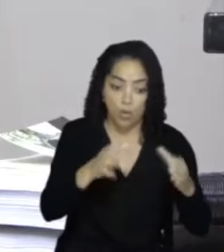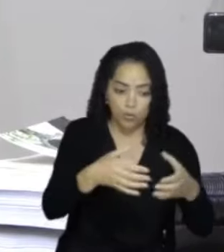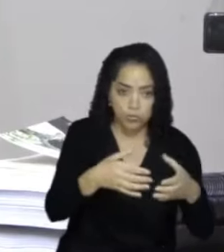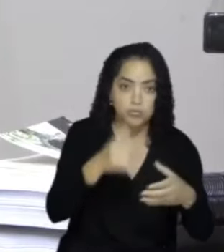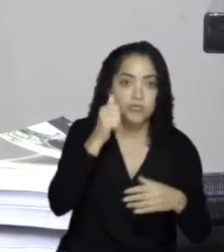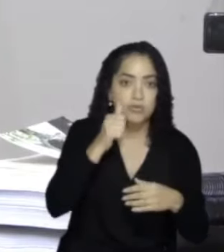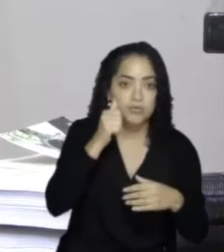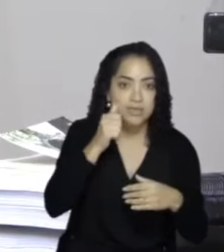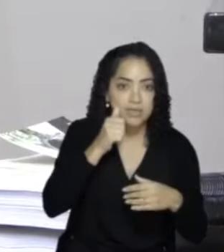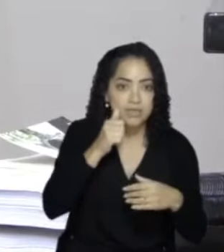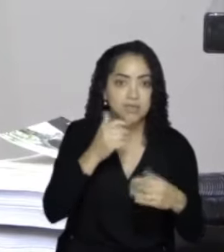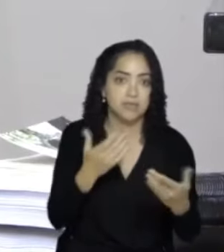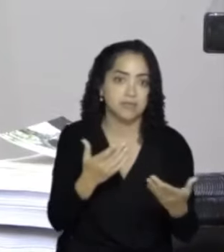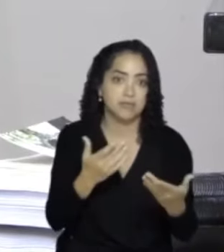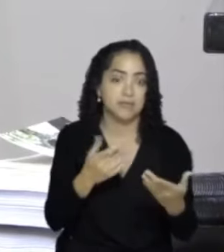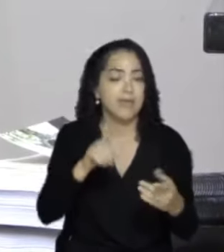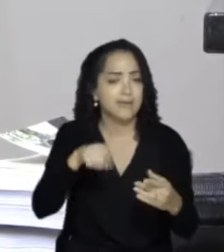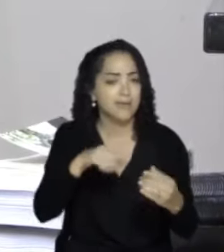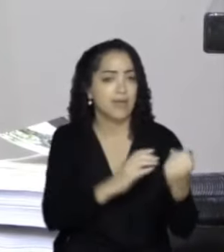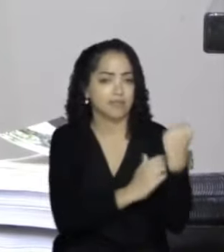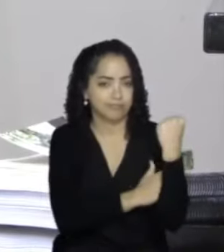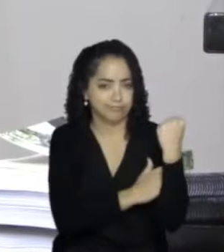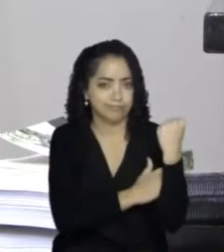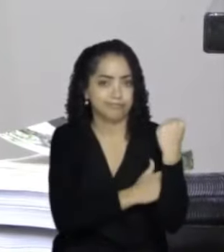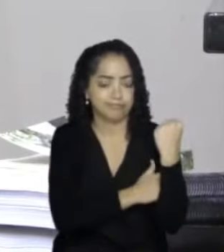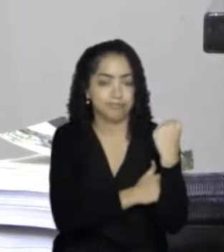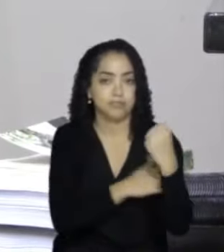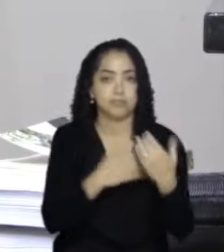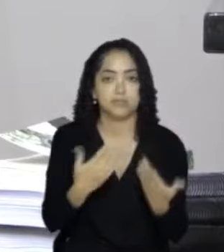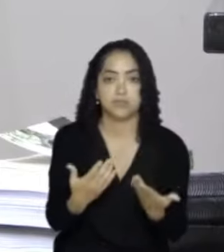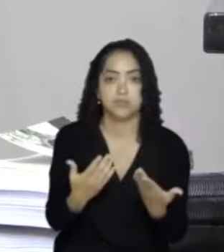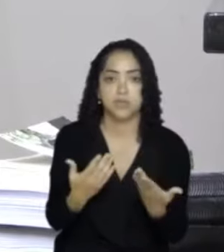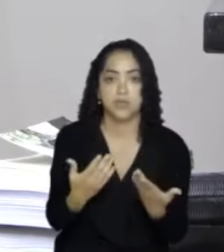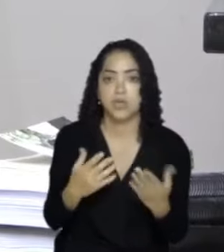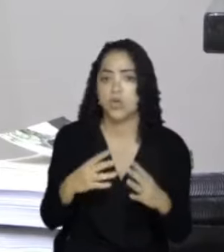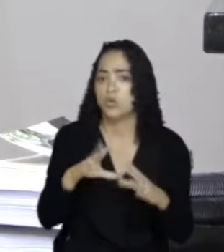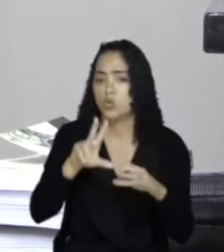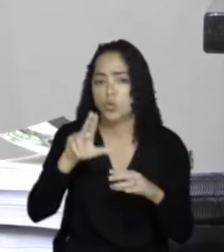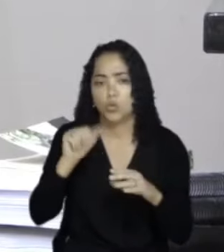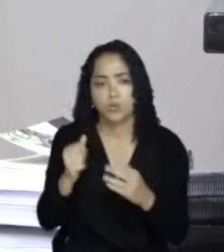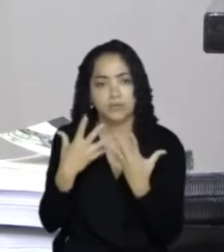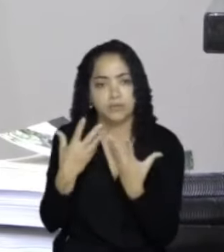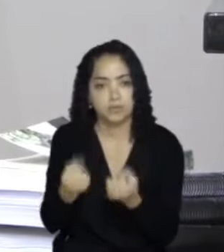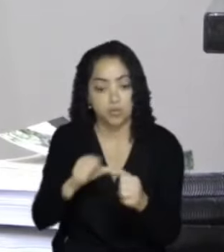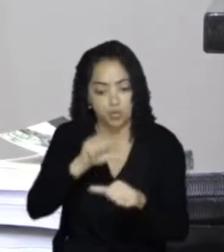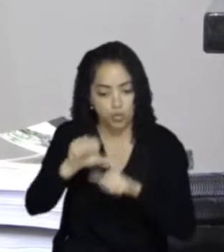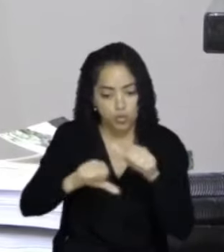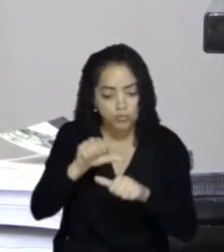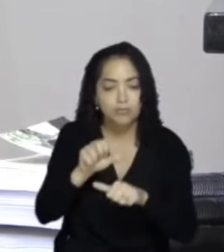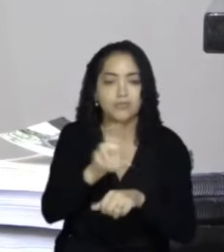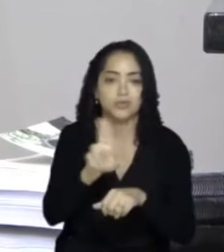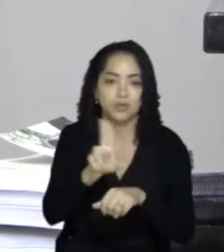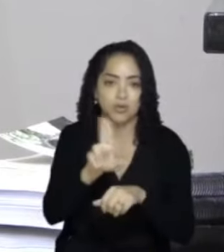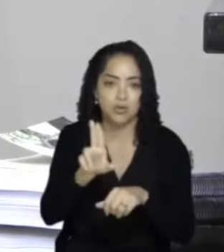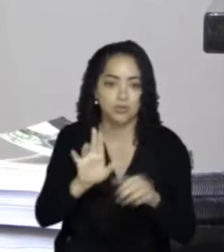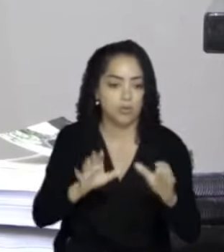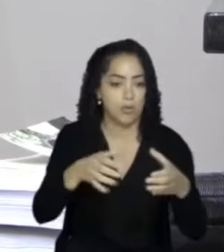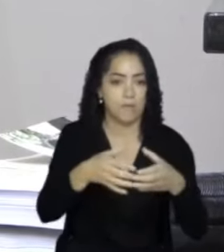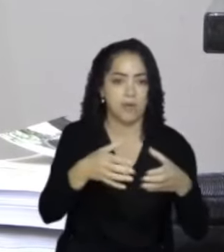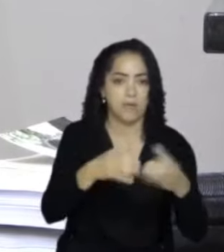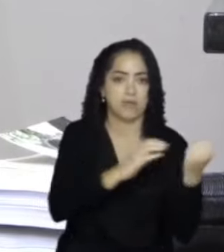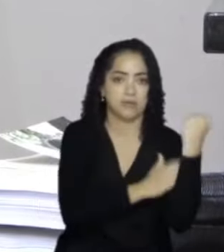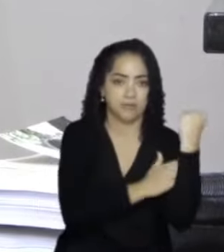que é incoerente. Aliás, eu já propus, não, nunca vai ser aceito, mas eu já propus que o nome seja mudado. Não é bancada feminina. Aliás, bancada